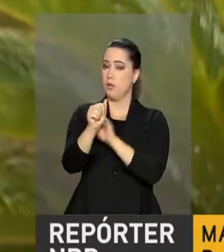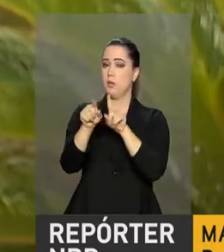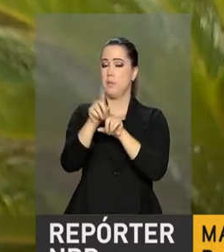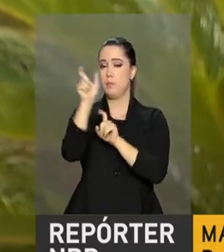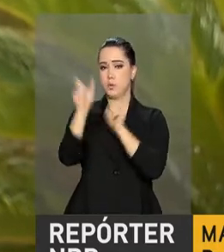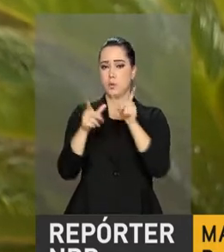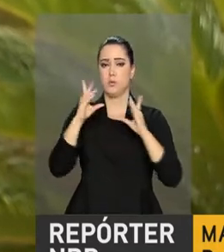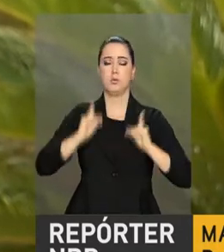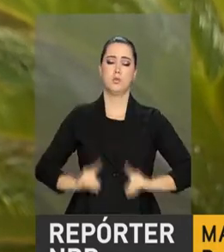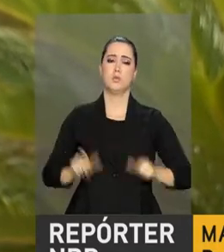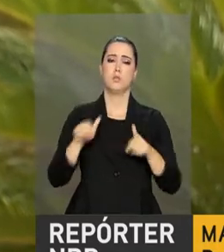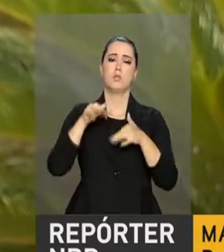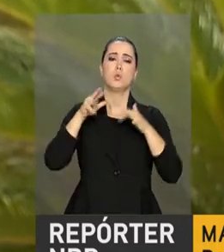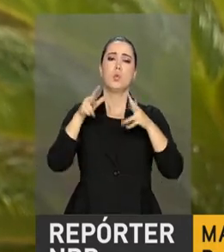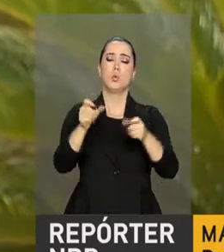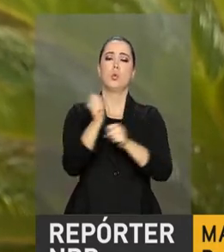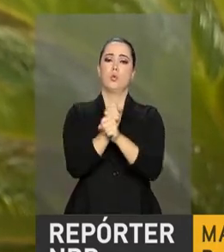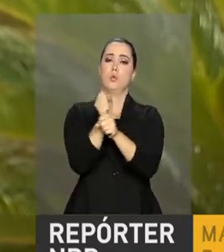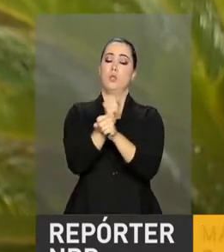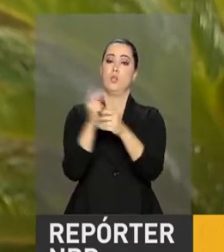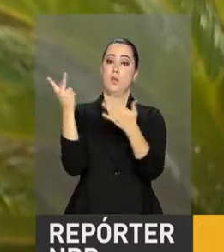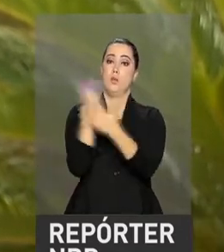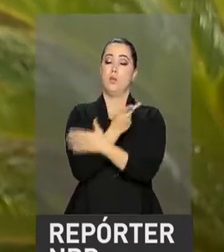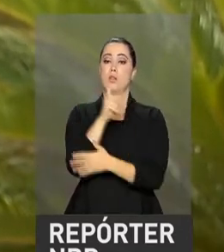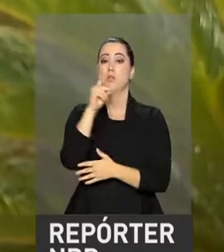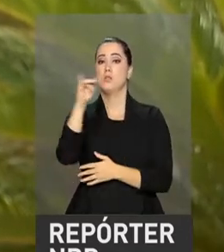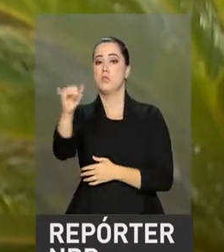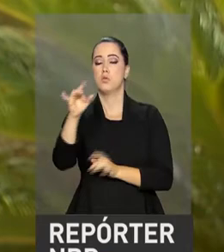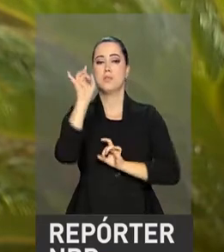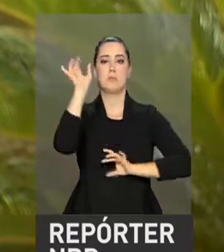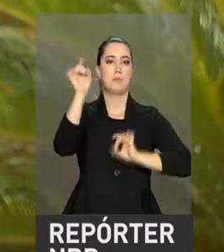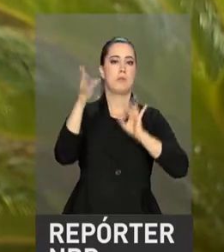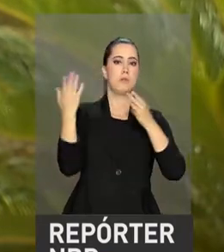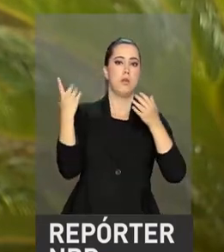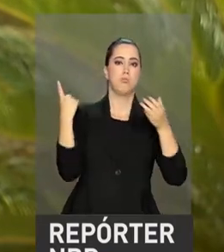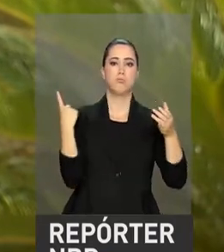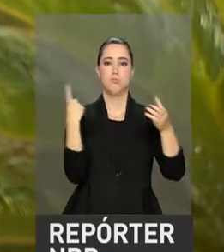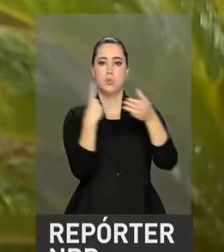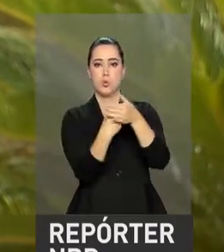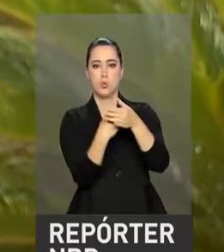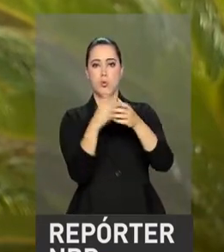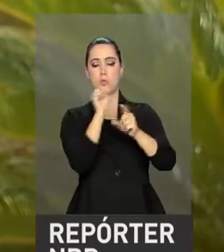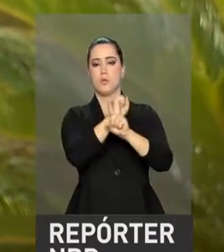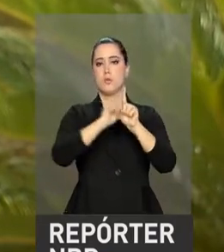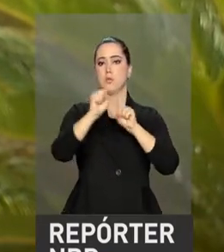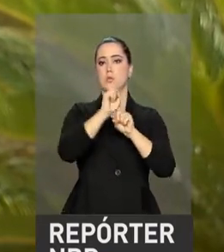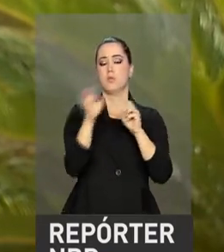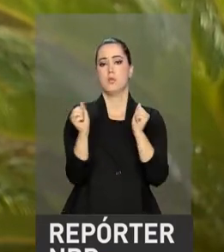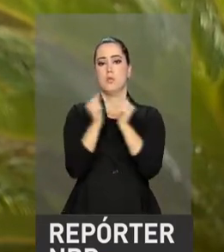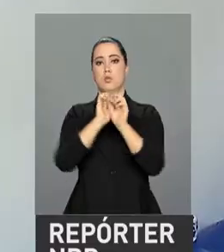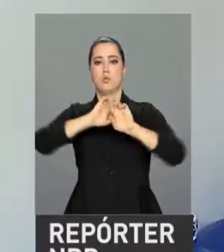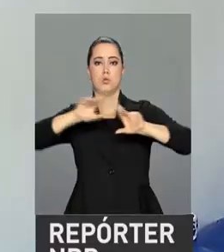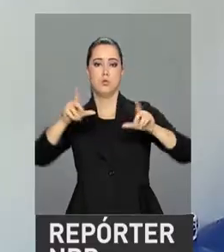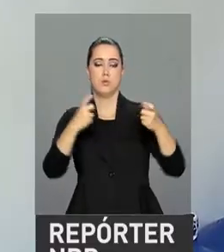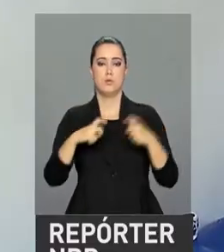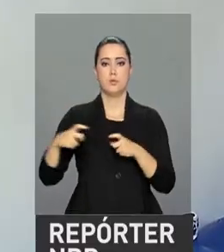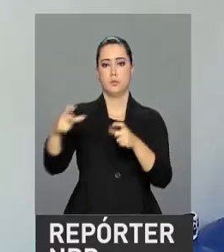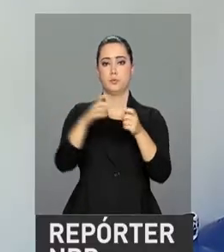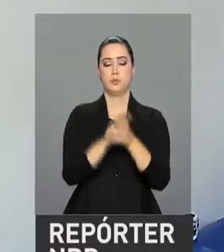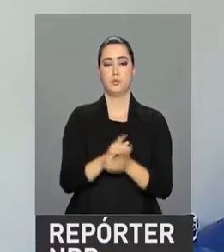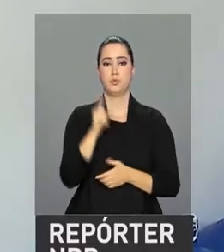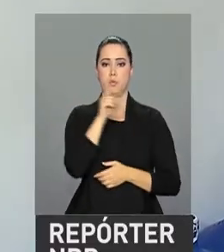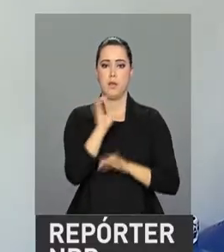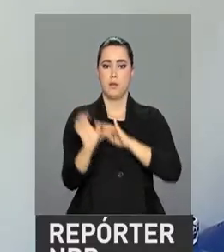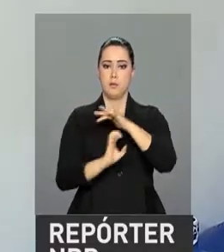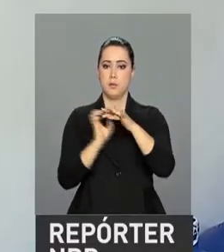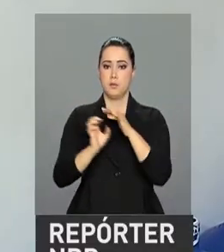Deficiência. E todo ano realiza o Dia D de Inclusão Social em parceria com várias instituições. A empresa de